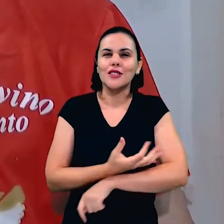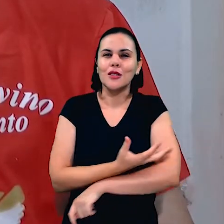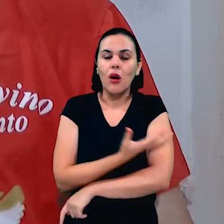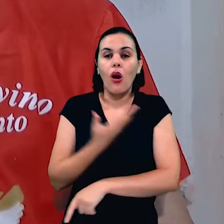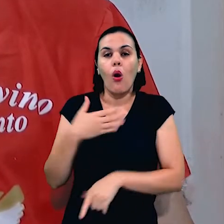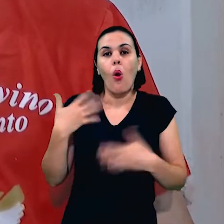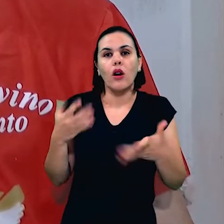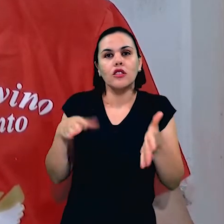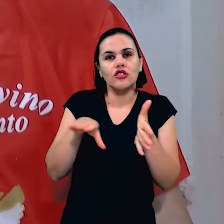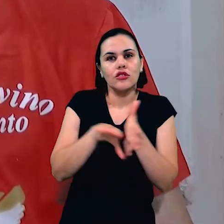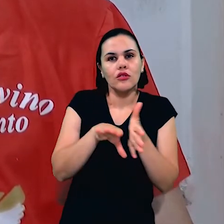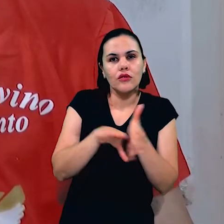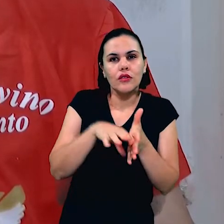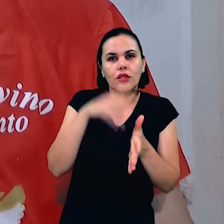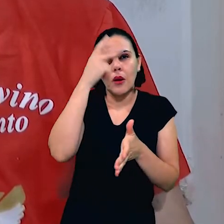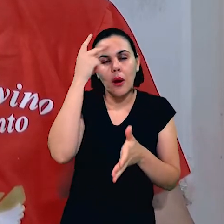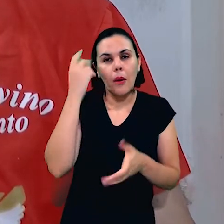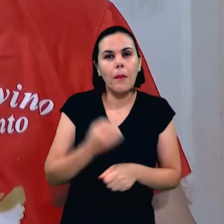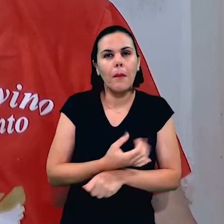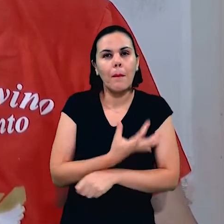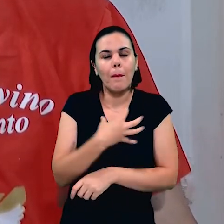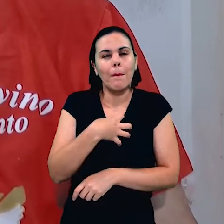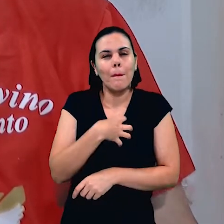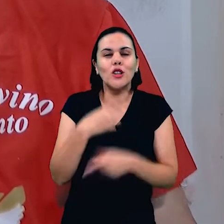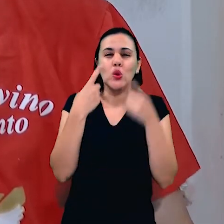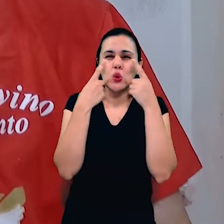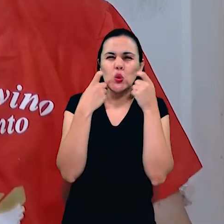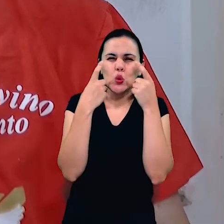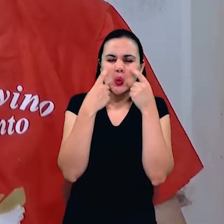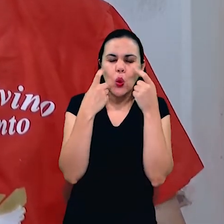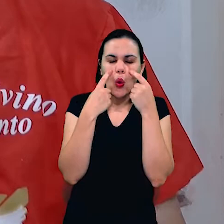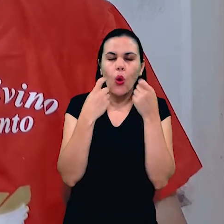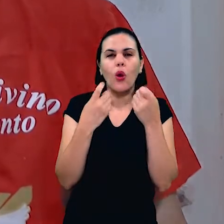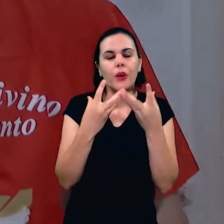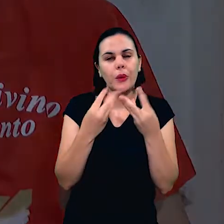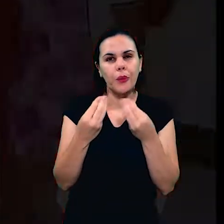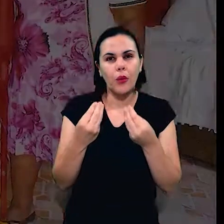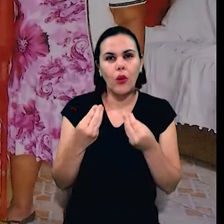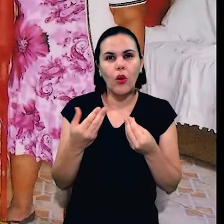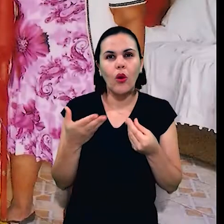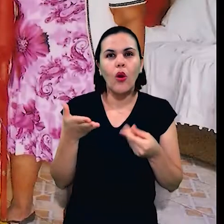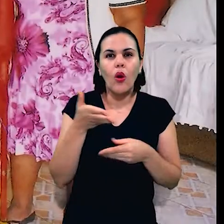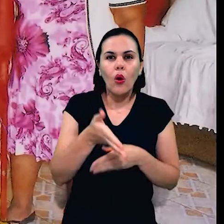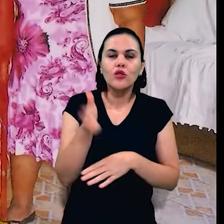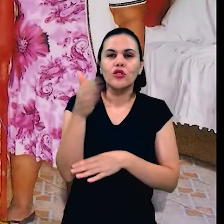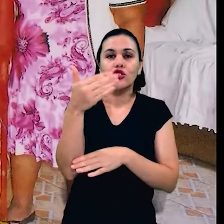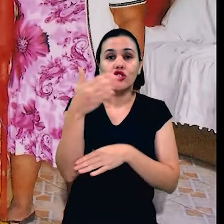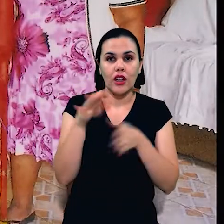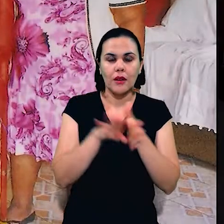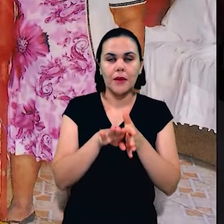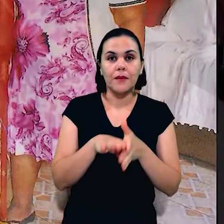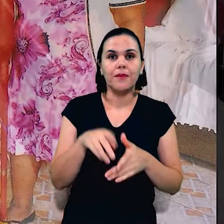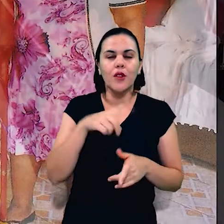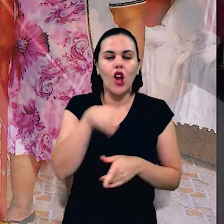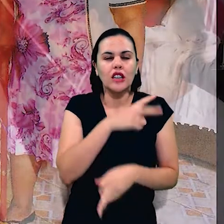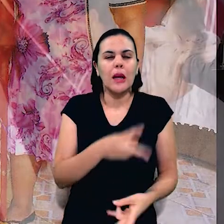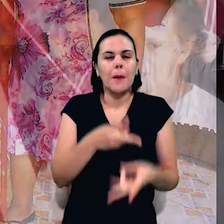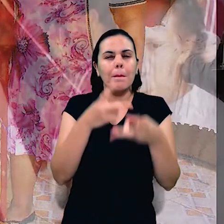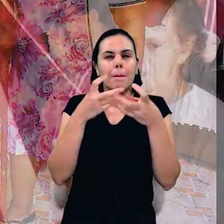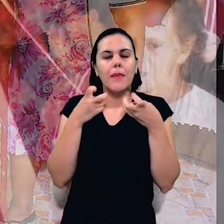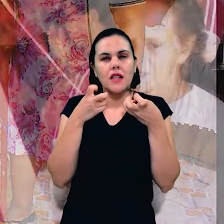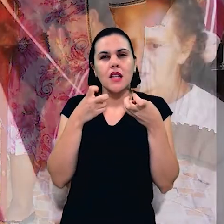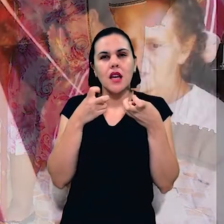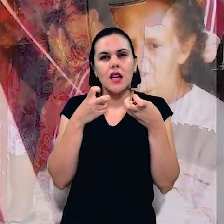gente fica lá. Na casa do seu Elcio, que tem o seu Chico, como ele chora, viu? Quando a gente vai na cabaneira lá. A gente percebia